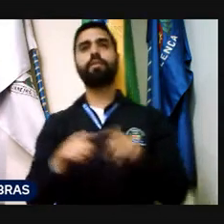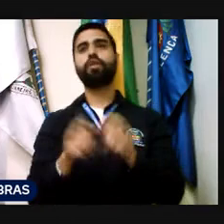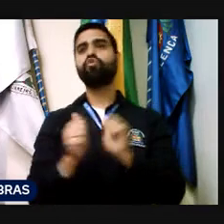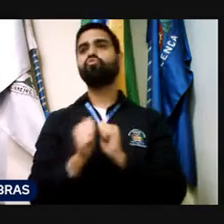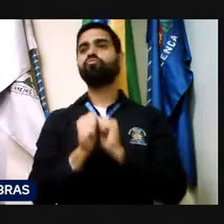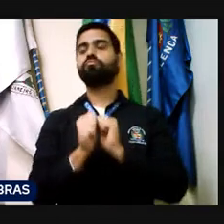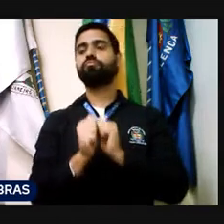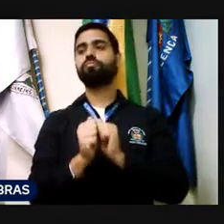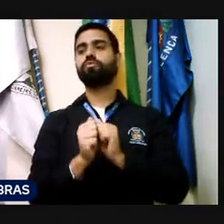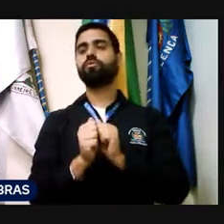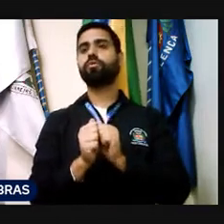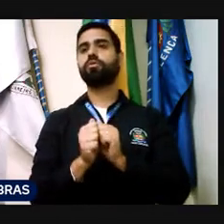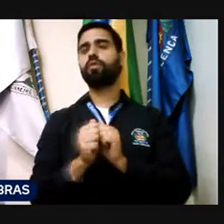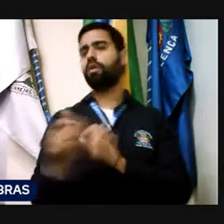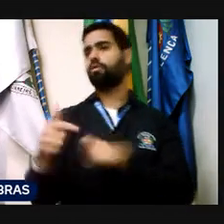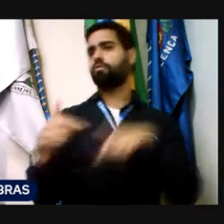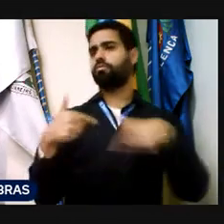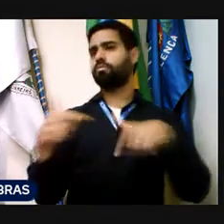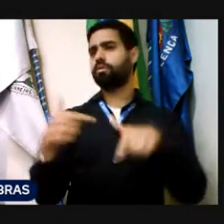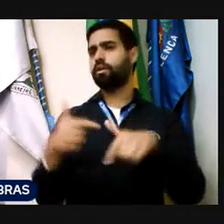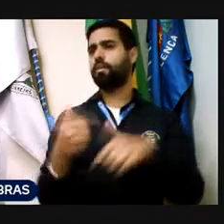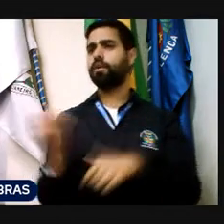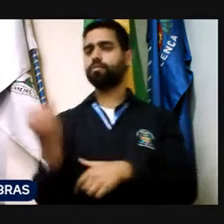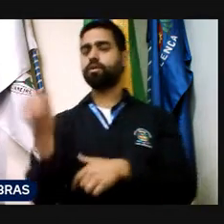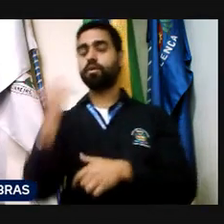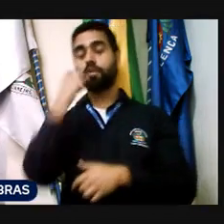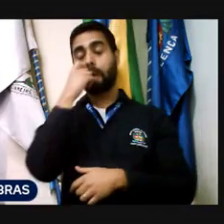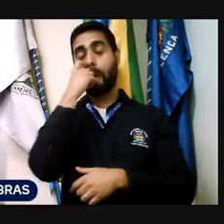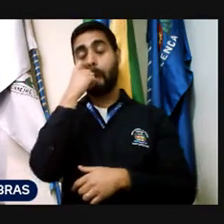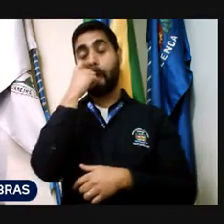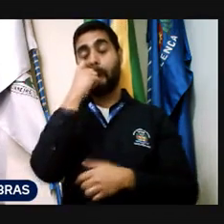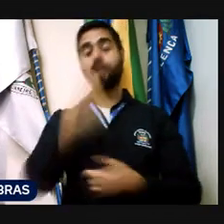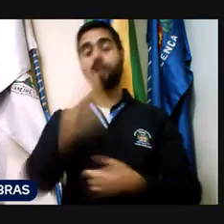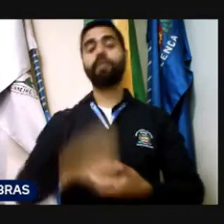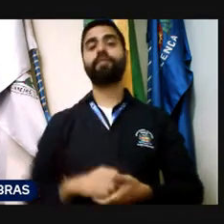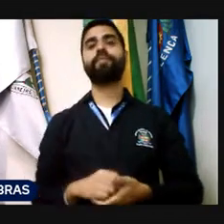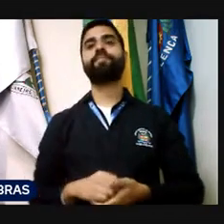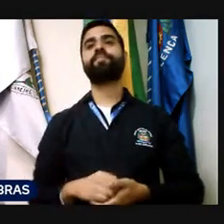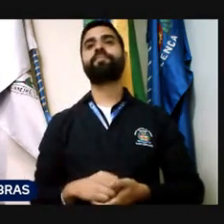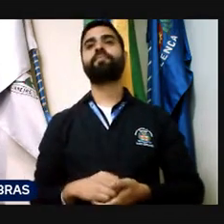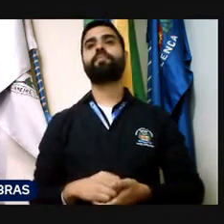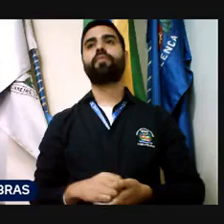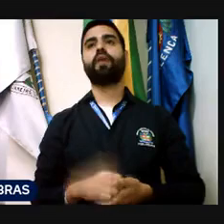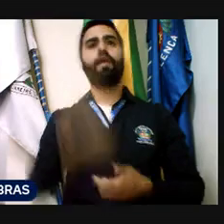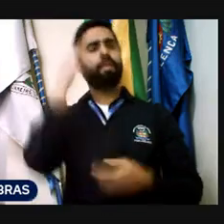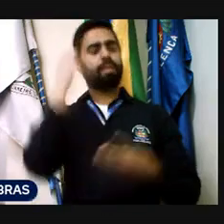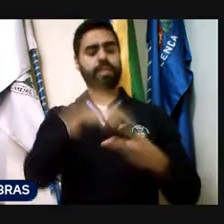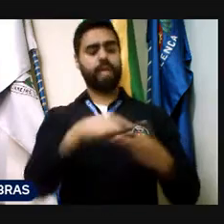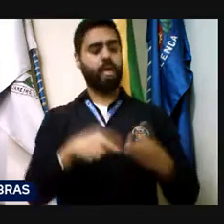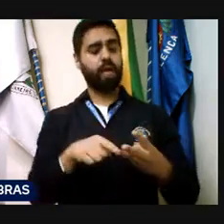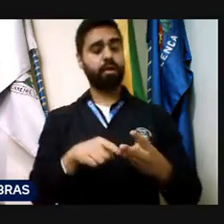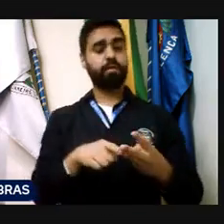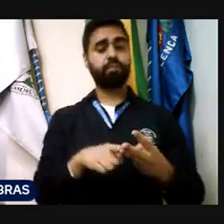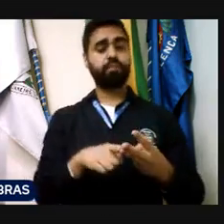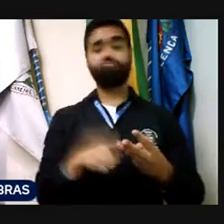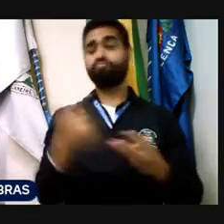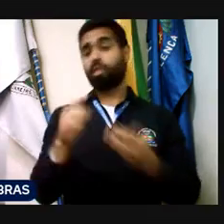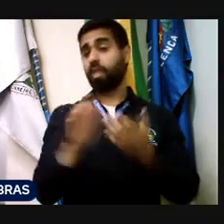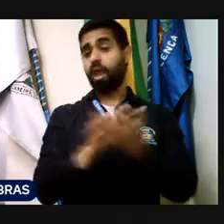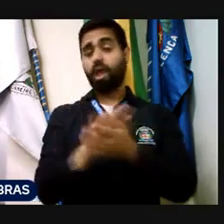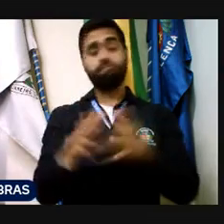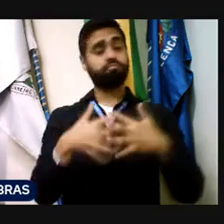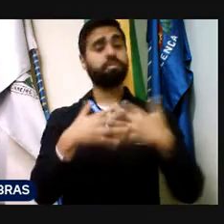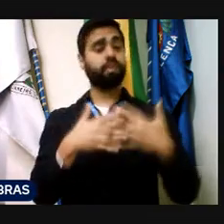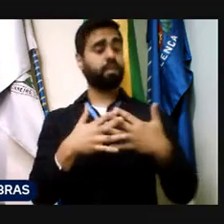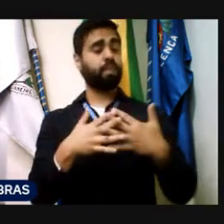ordem da conduta dos trabalhos decorrentes dos serviços públicos. Quanto à legalidade e constitucionalidade da vertente do projeto de lei, não há qualquer ressalva a